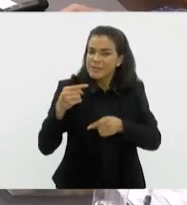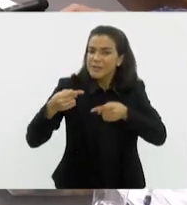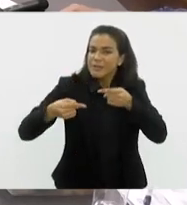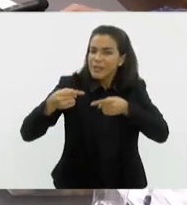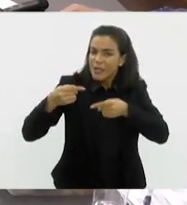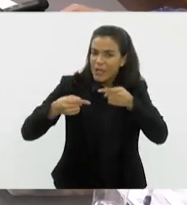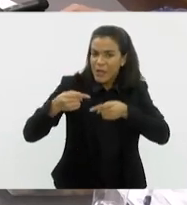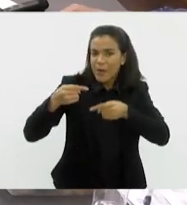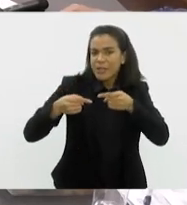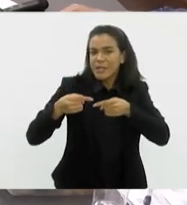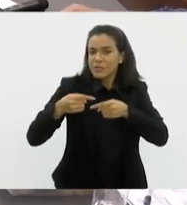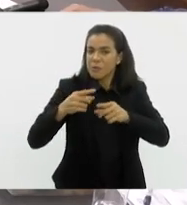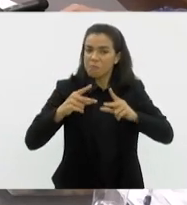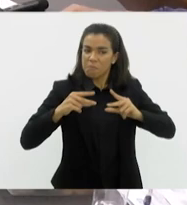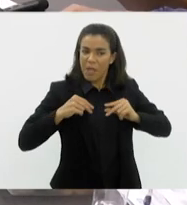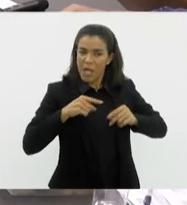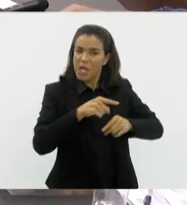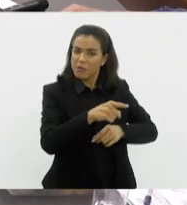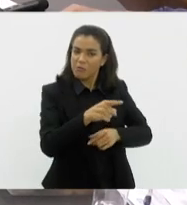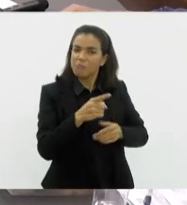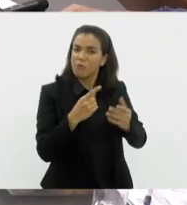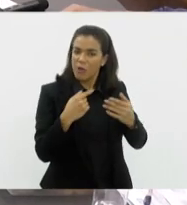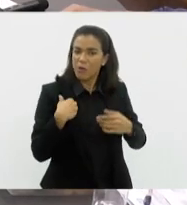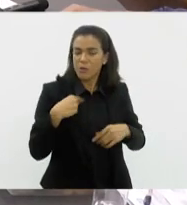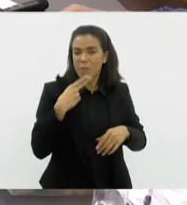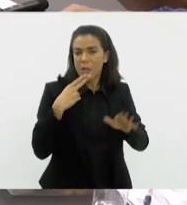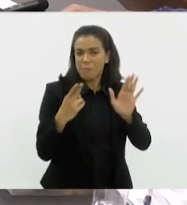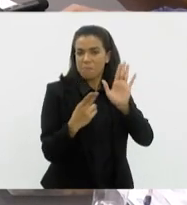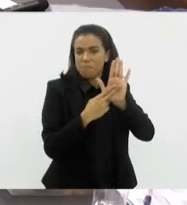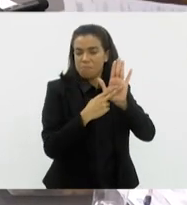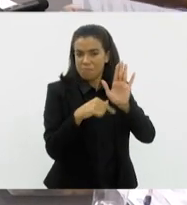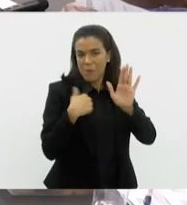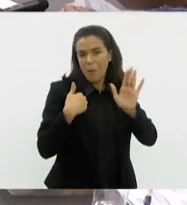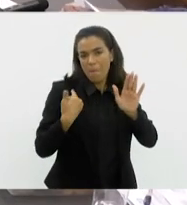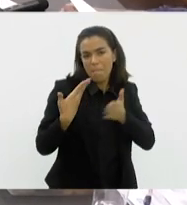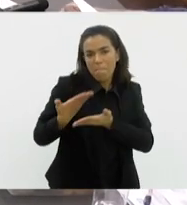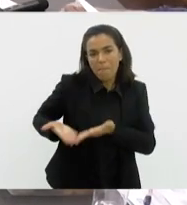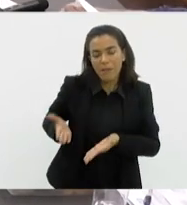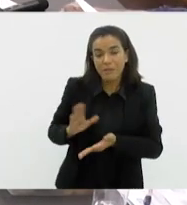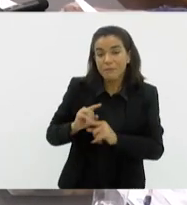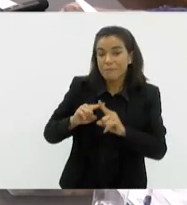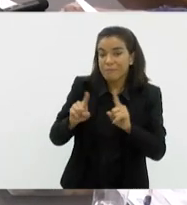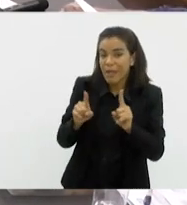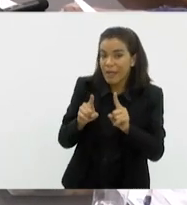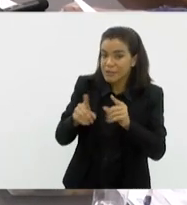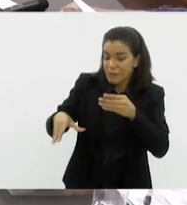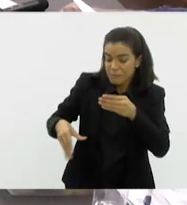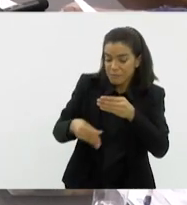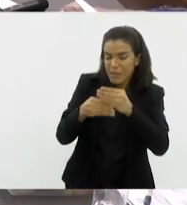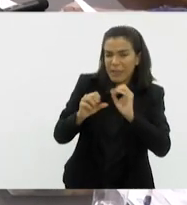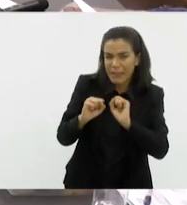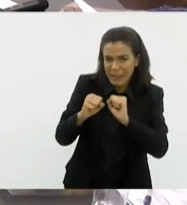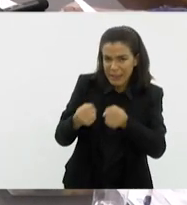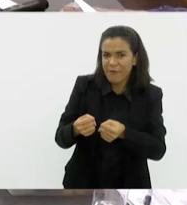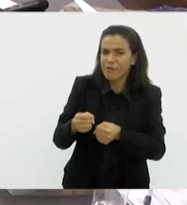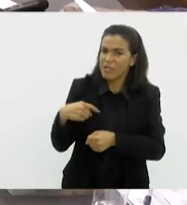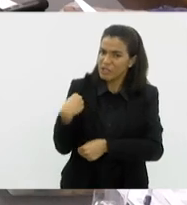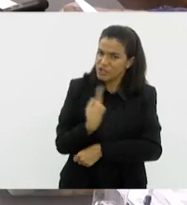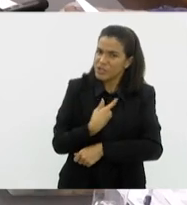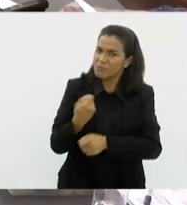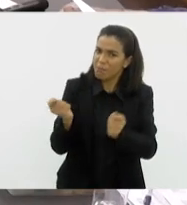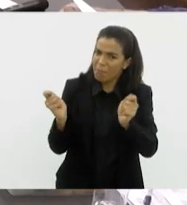de mérito que eu considero pertinente e admito até a derrota ou alterações, mas só faço esse adendo de defender que possamos